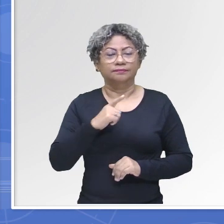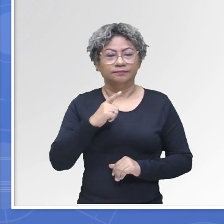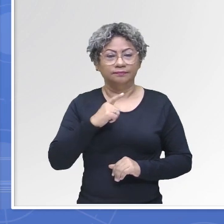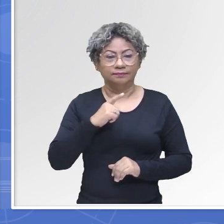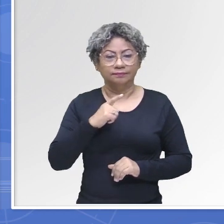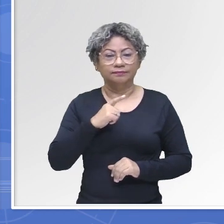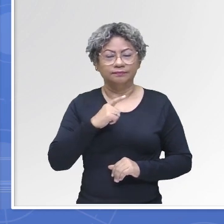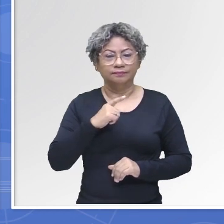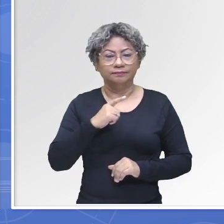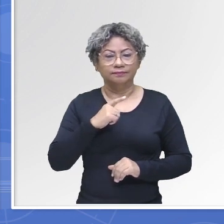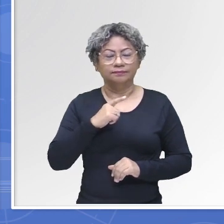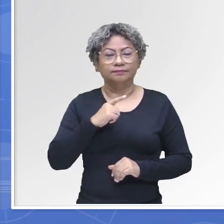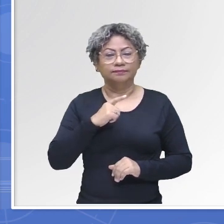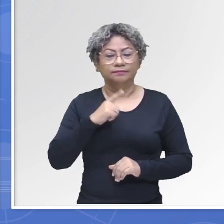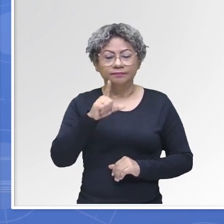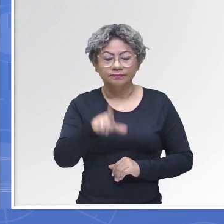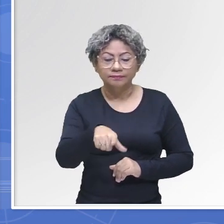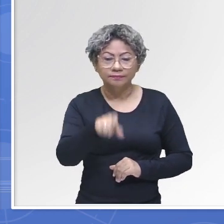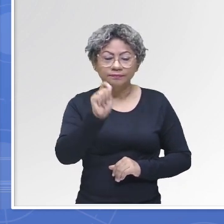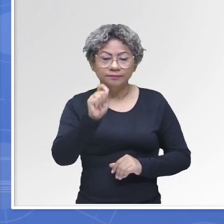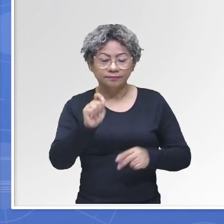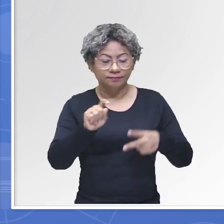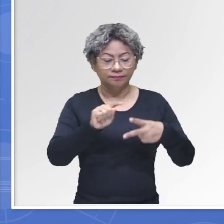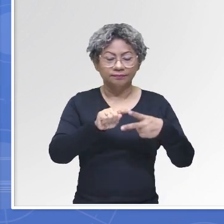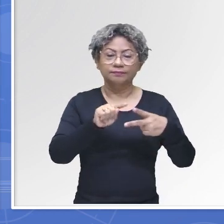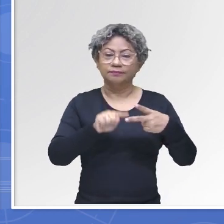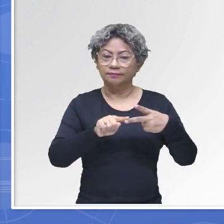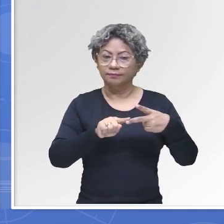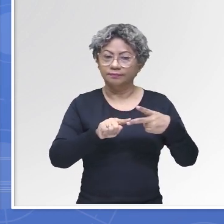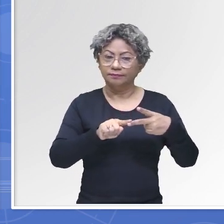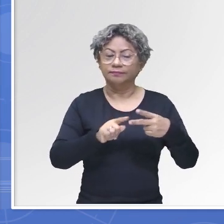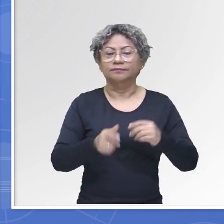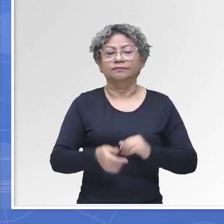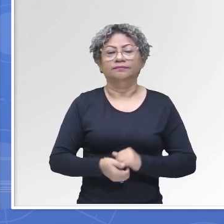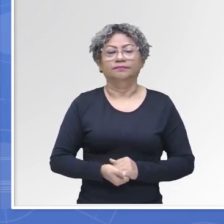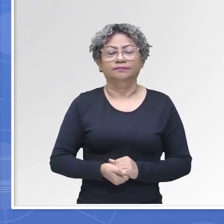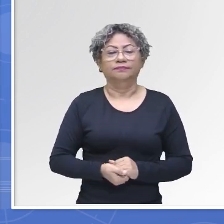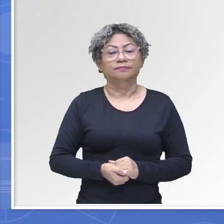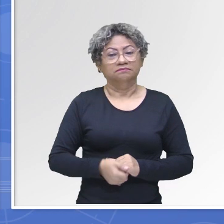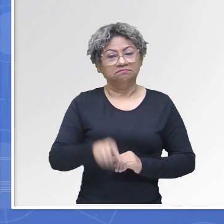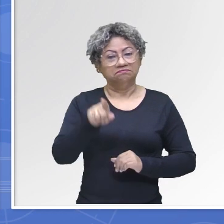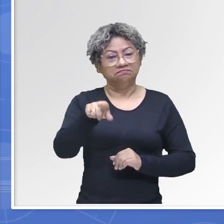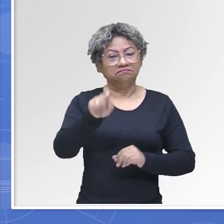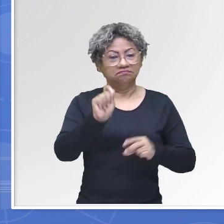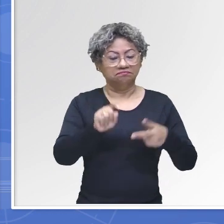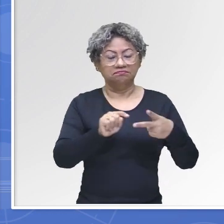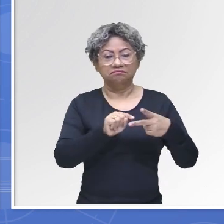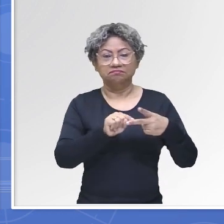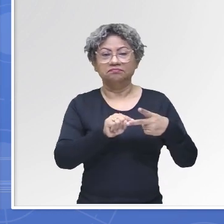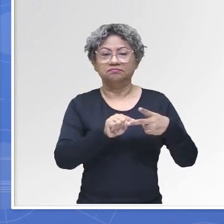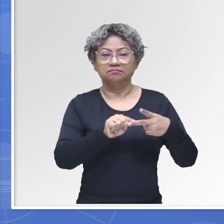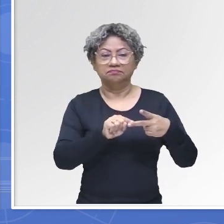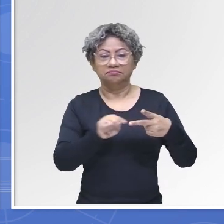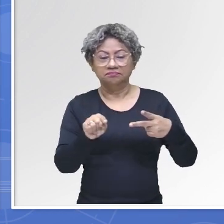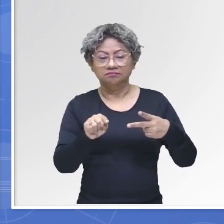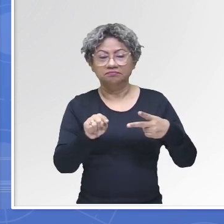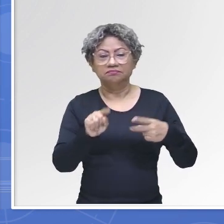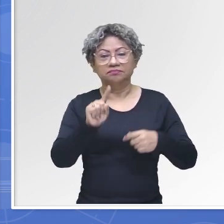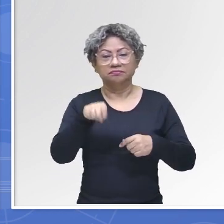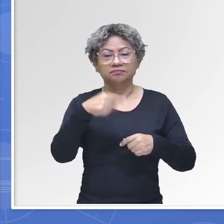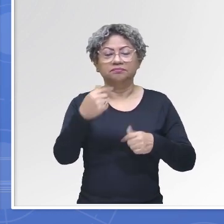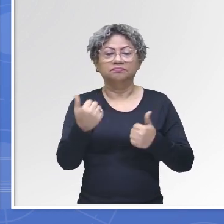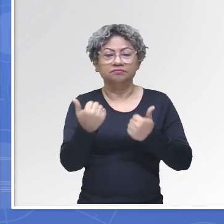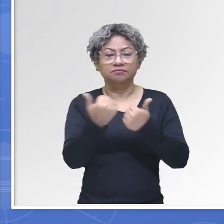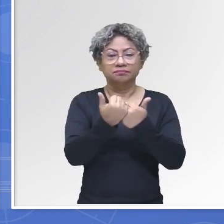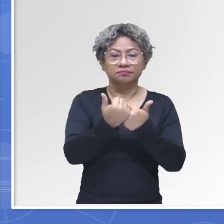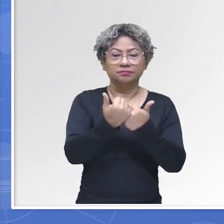incógnita. E aí agora fica bem fácil, ó. Menos y com 2y é igual a y. O 4 já está do outro